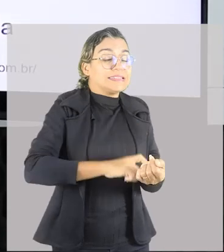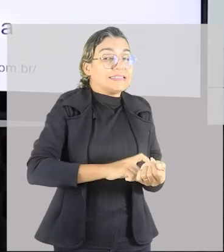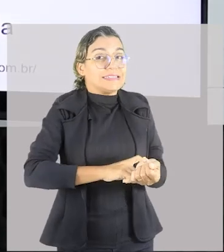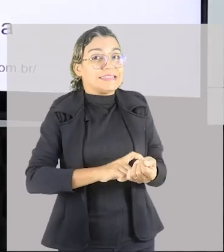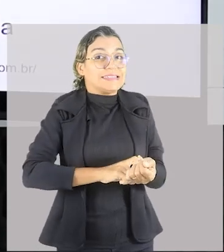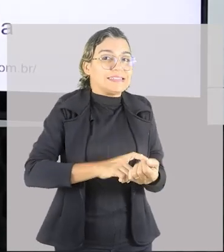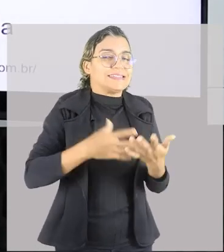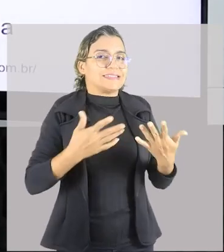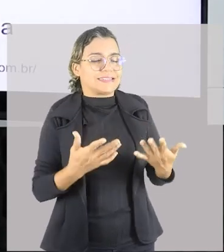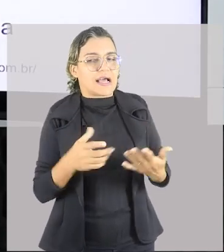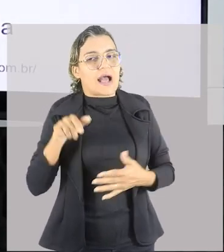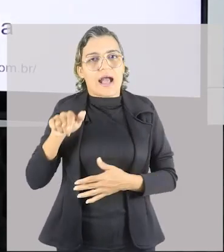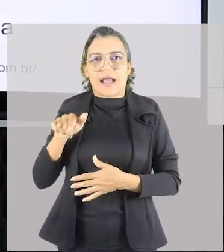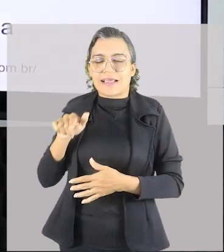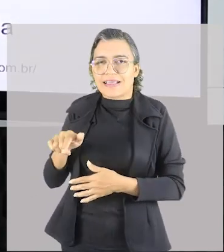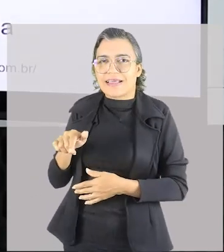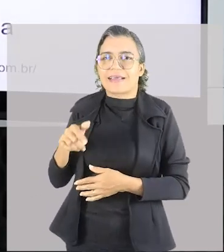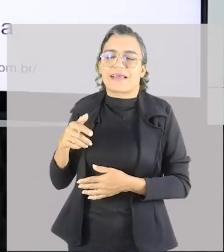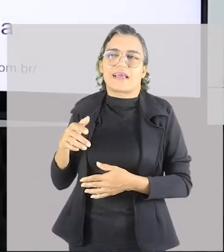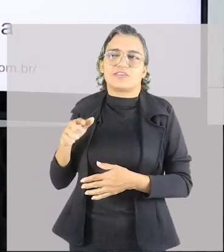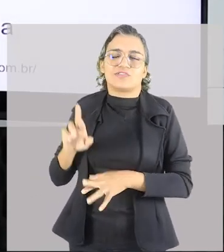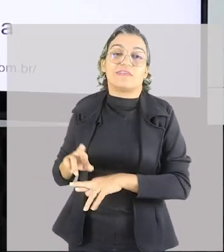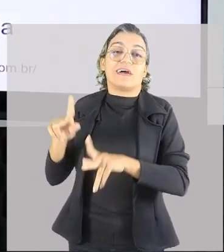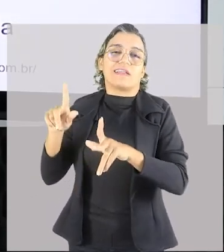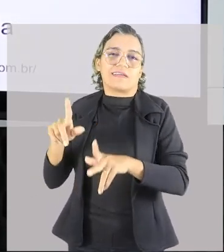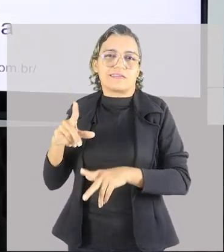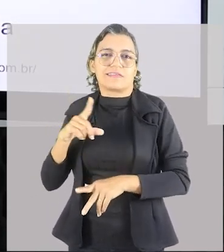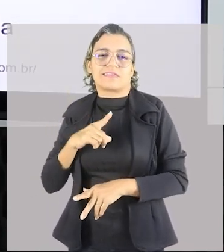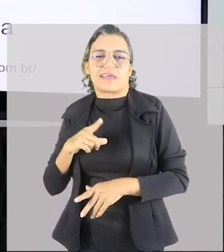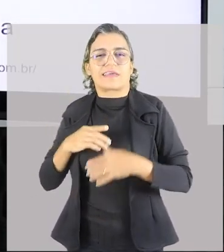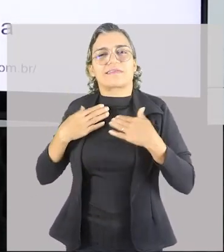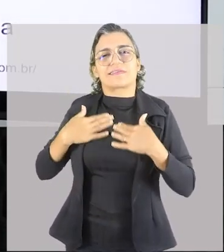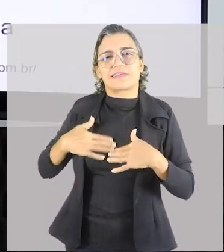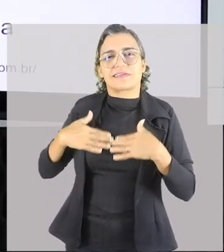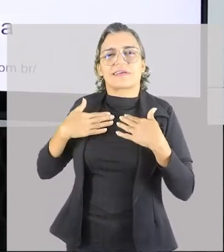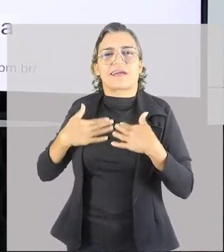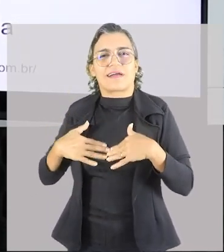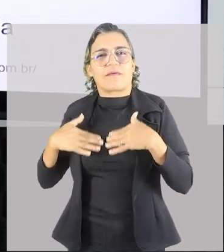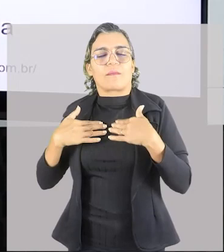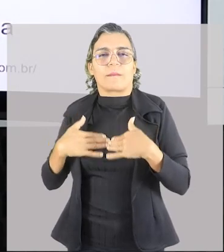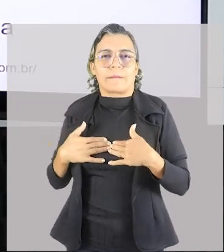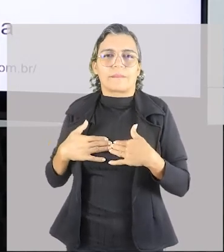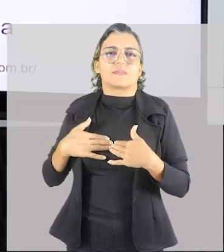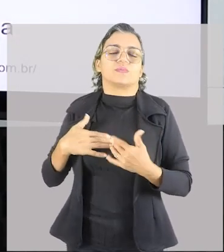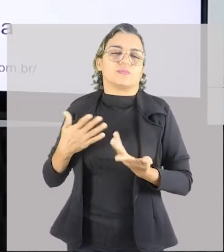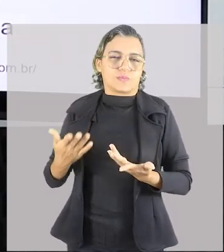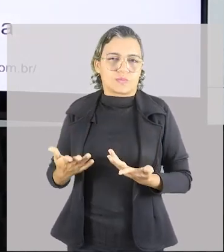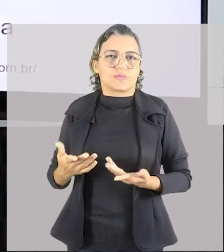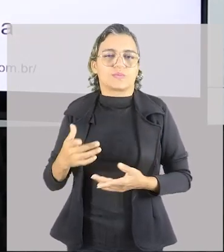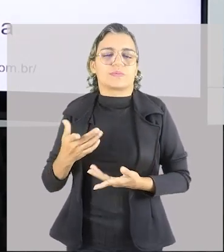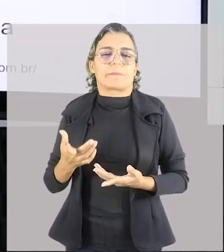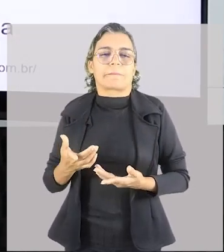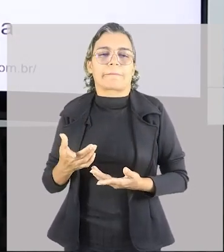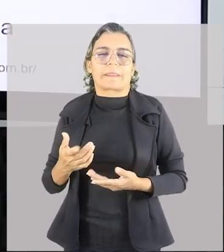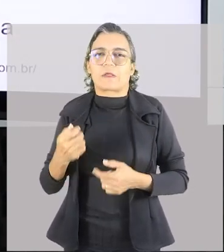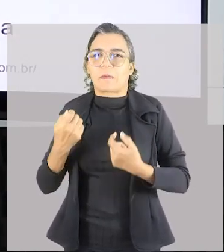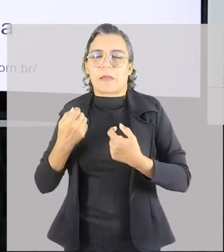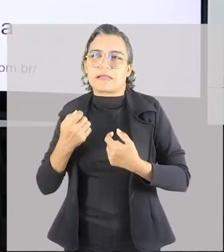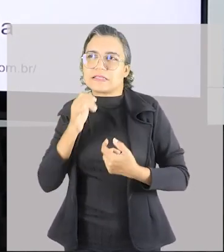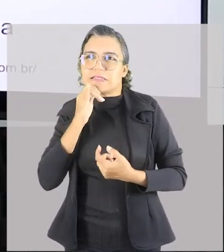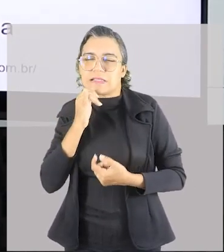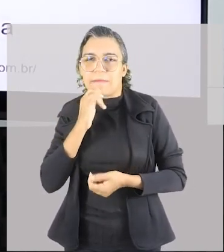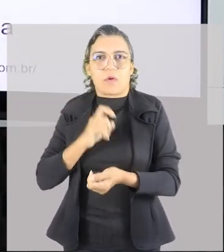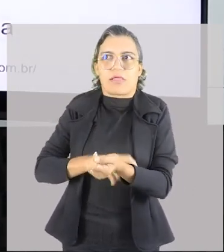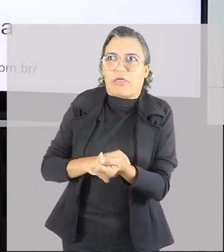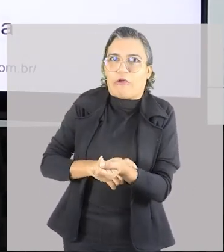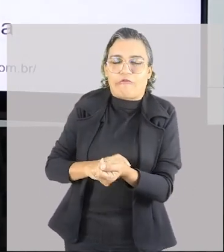aqui a gente vai ter a descontração. Eles estarão descontraídos, mais relaxados, sem a pressão da